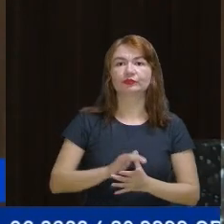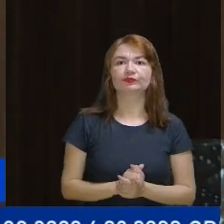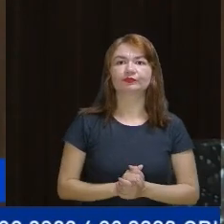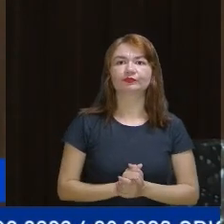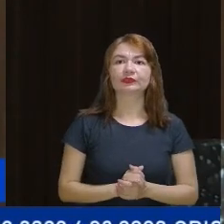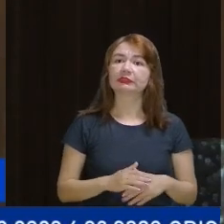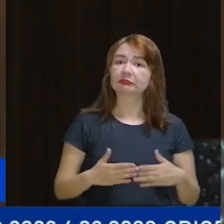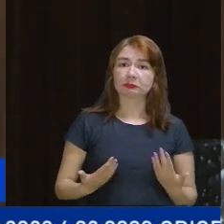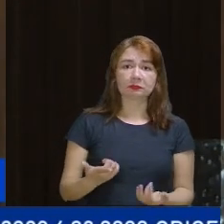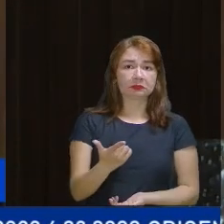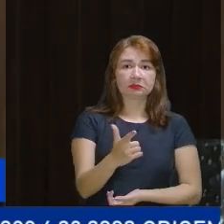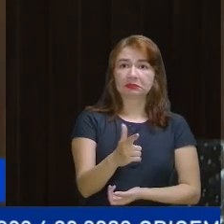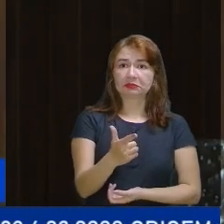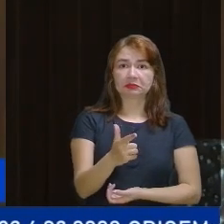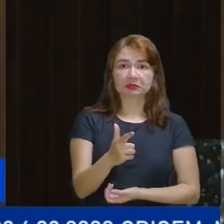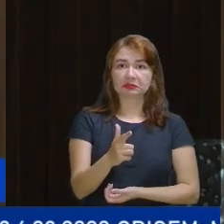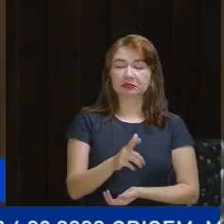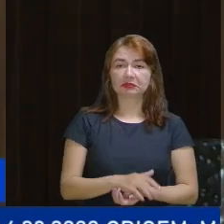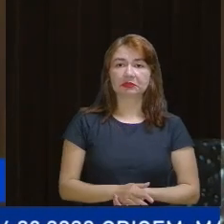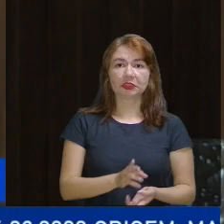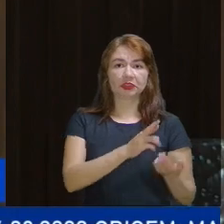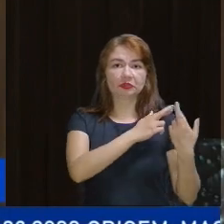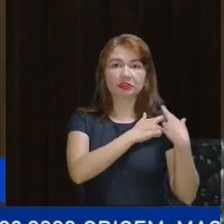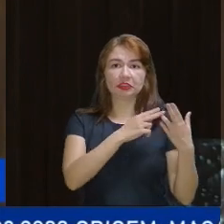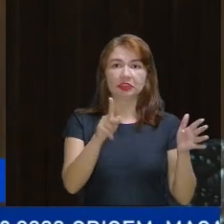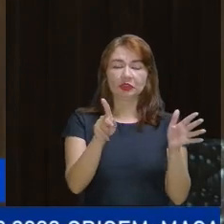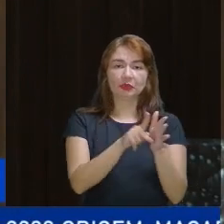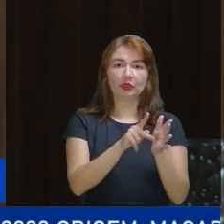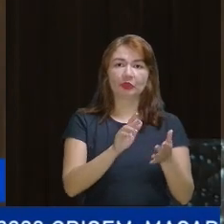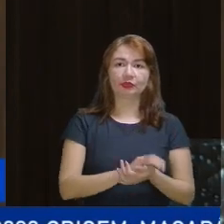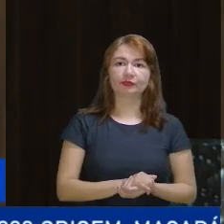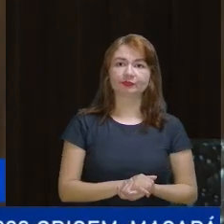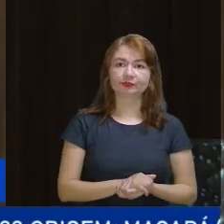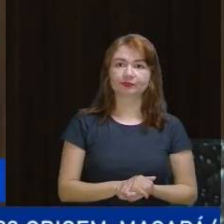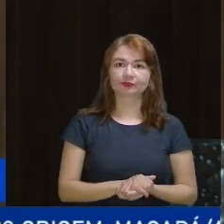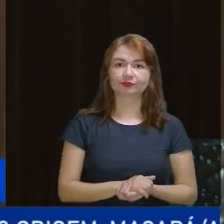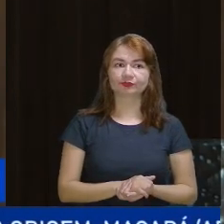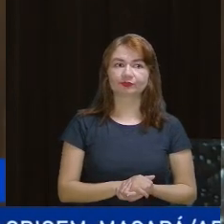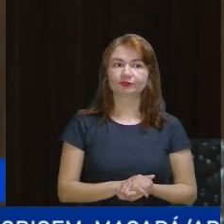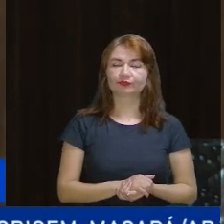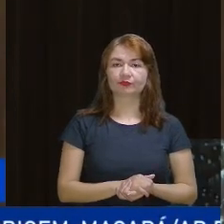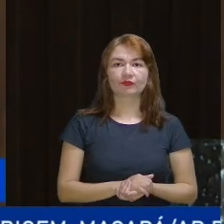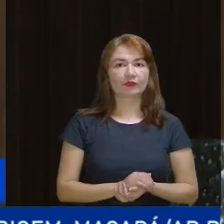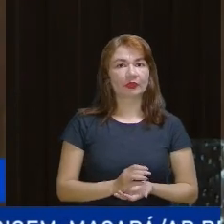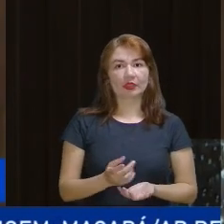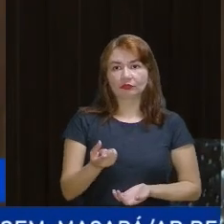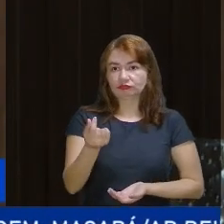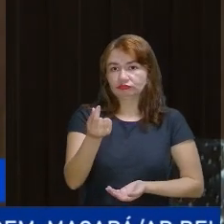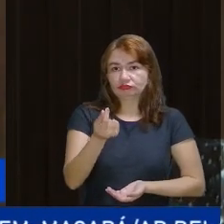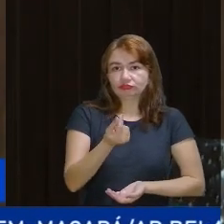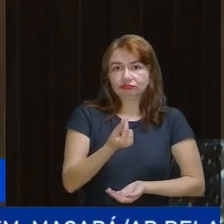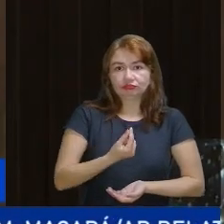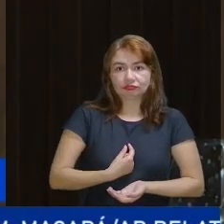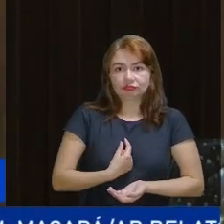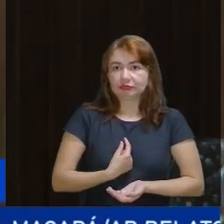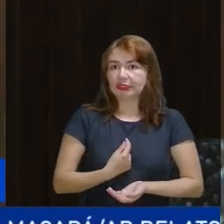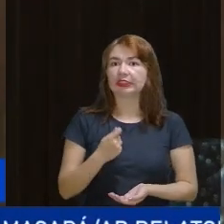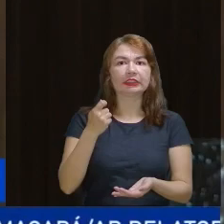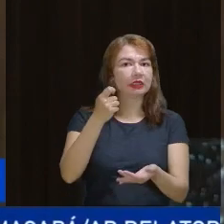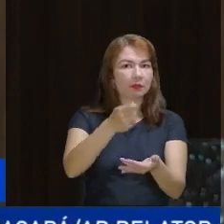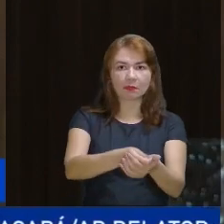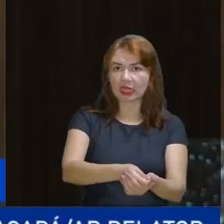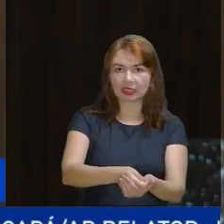essa repercussão de responsabilização patrimonial. Ou seja, não recolhe custas e não paga sucumbência.